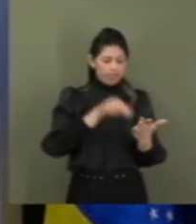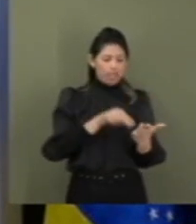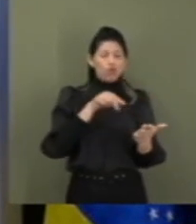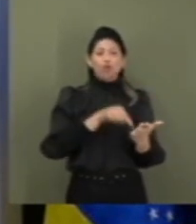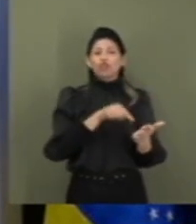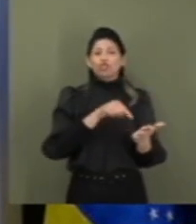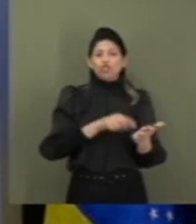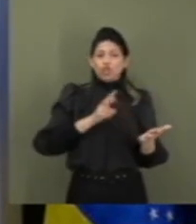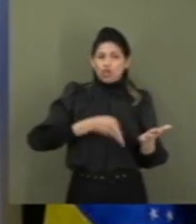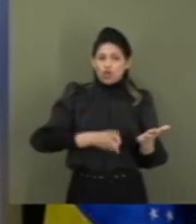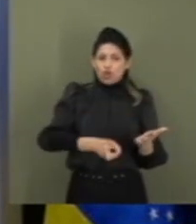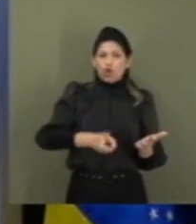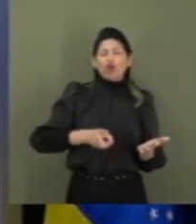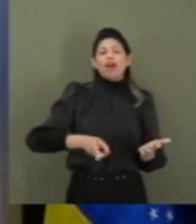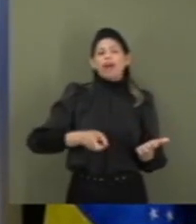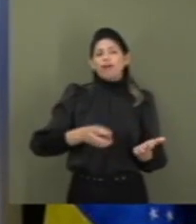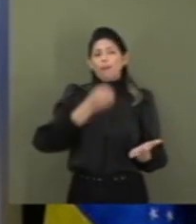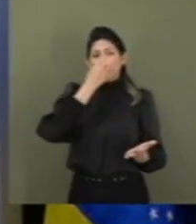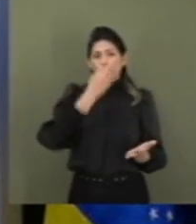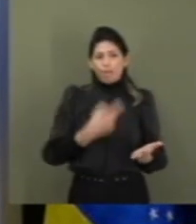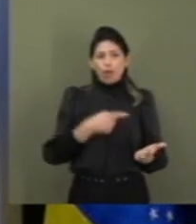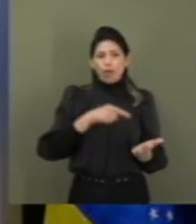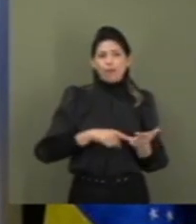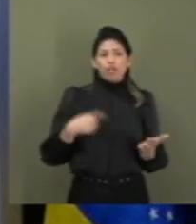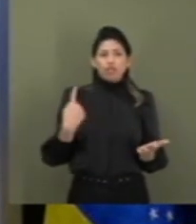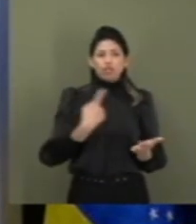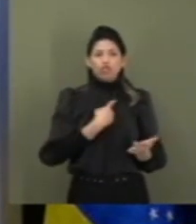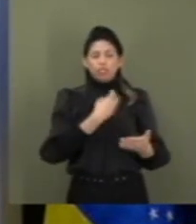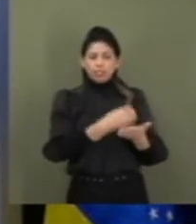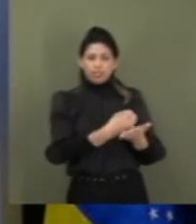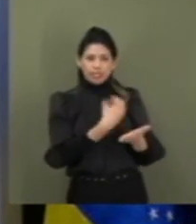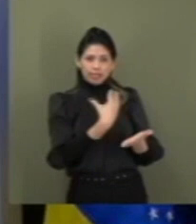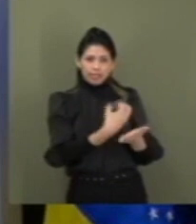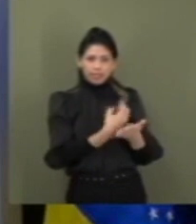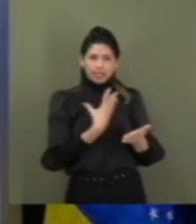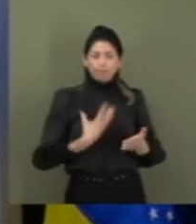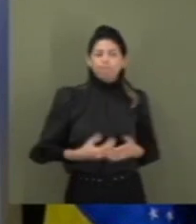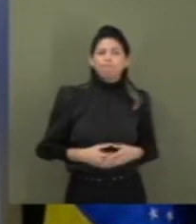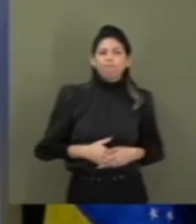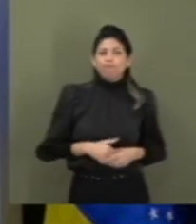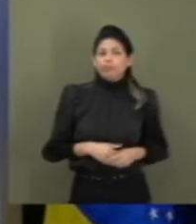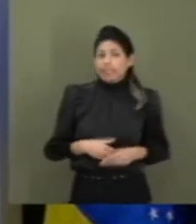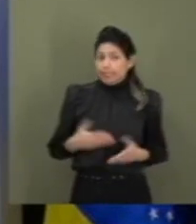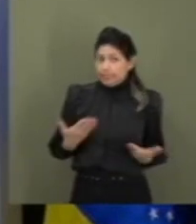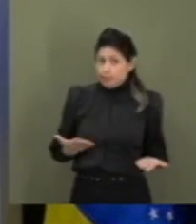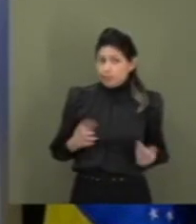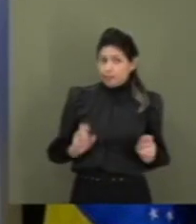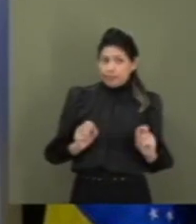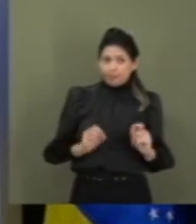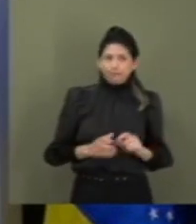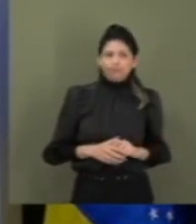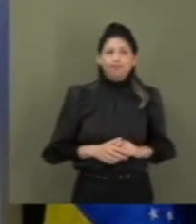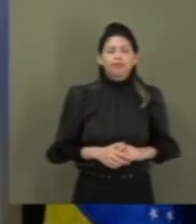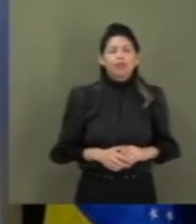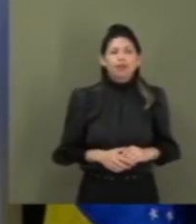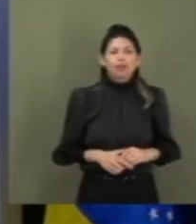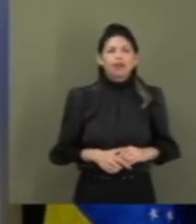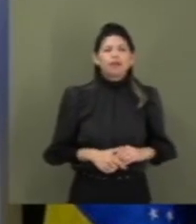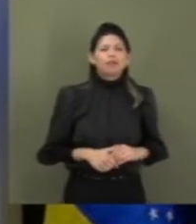Poder Judiciário brasileiro, numa verdadeira subversão do direito,